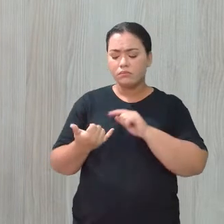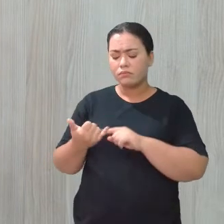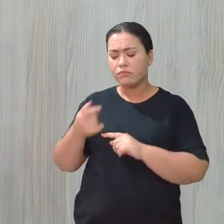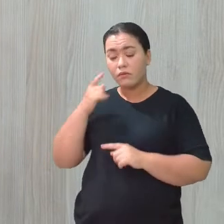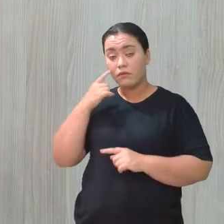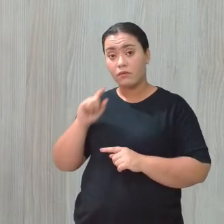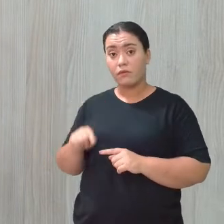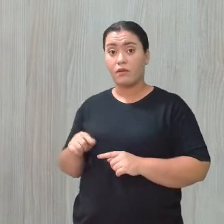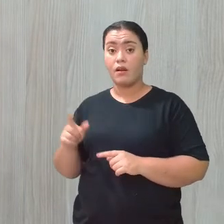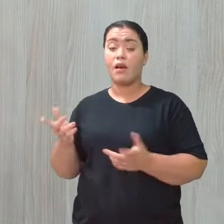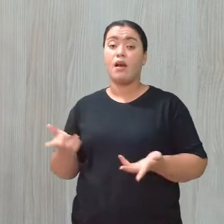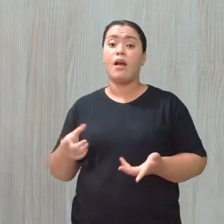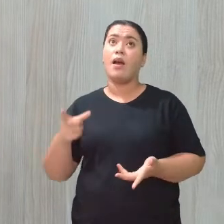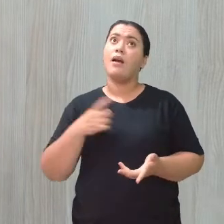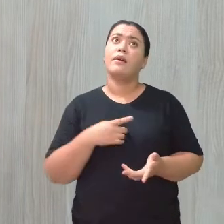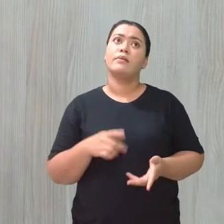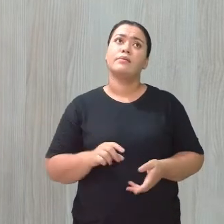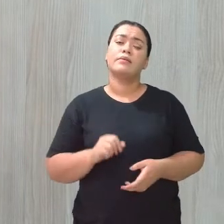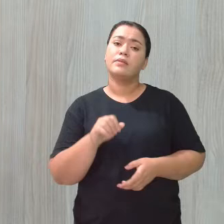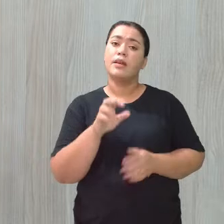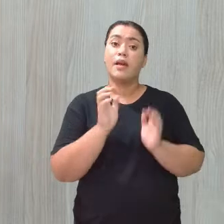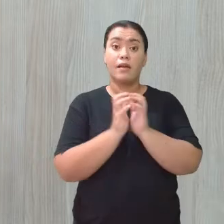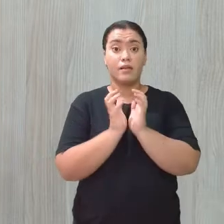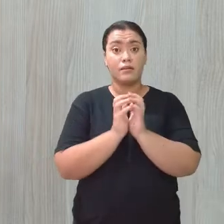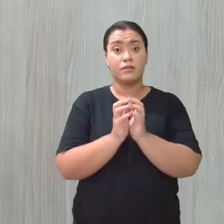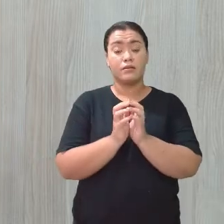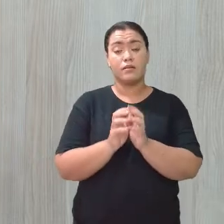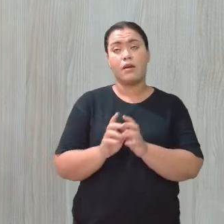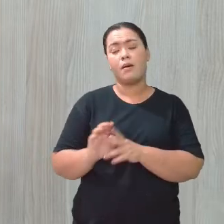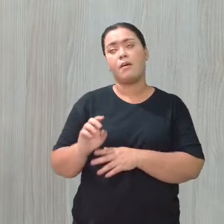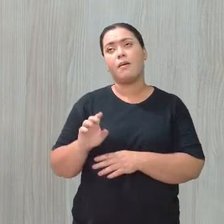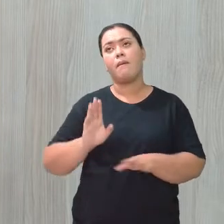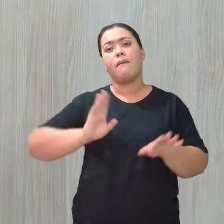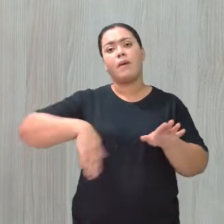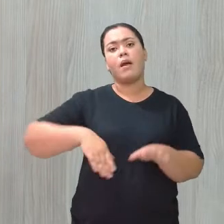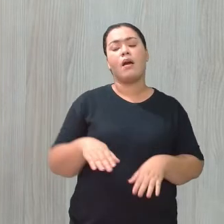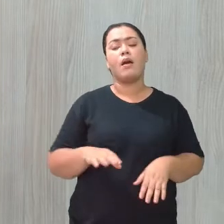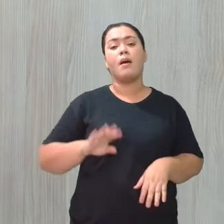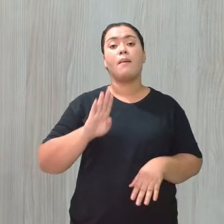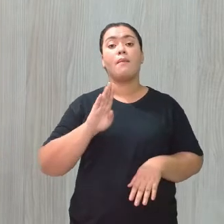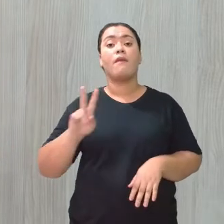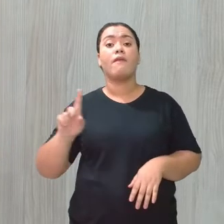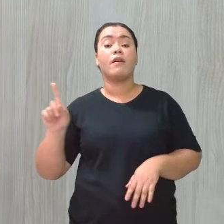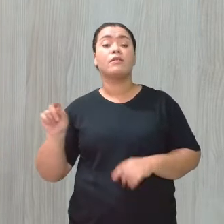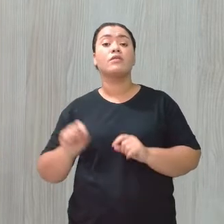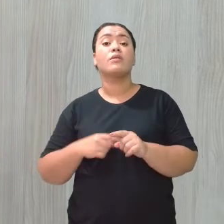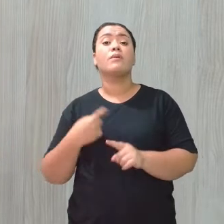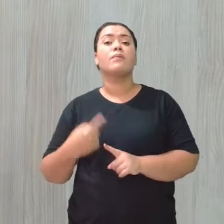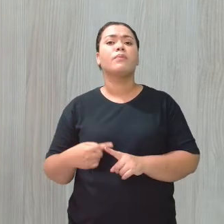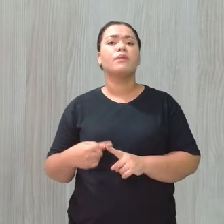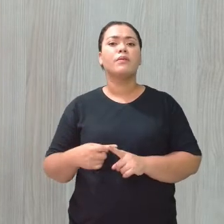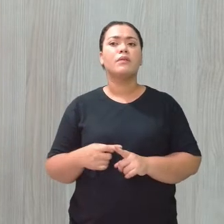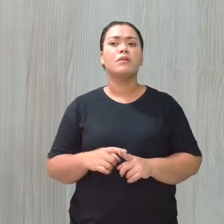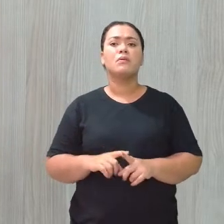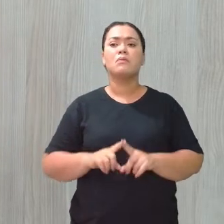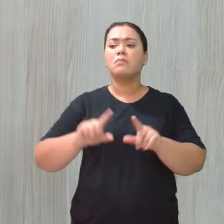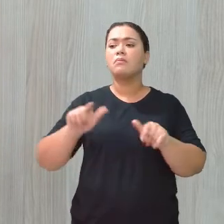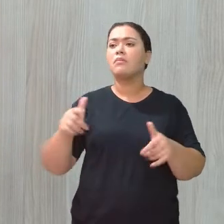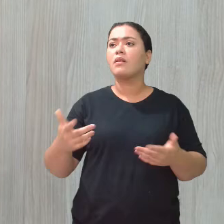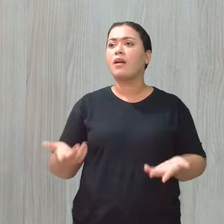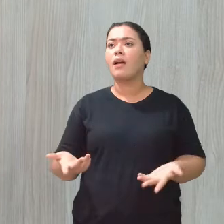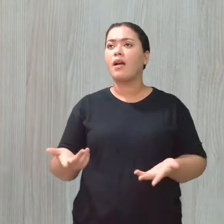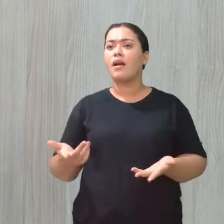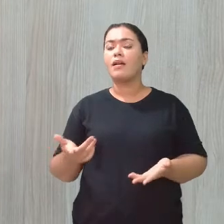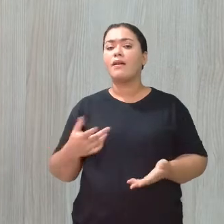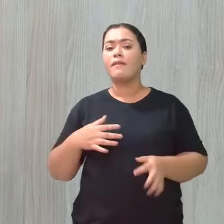de maré aqui, vamos dizer, se vai para Recife, se vai para a Praia de Boa Viagem. Porque, às vezes, quando você chega lá, não tem nem onde a